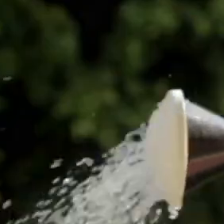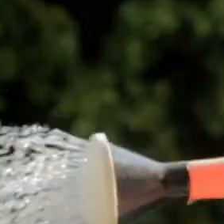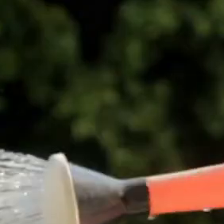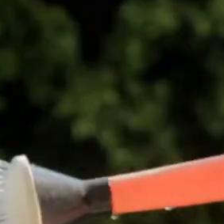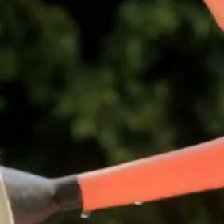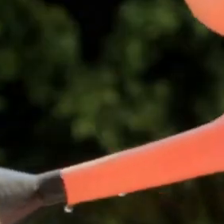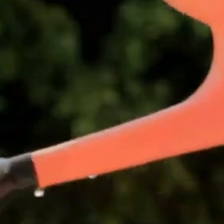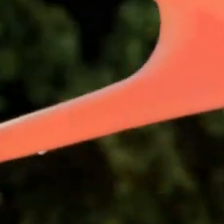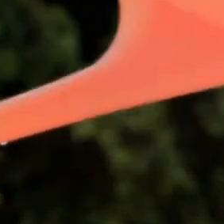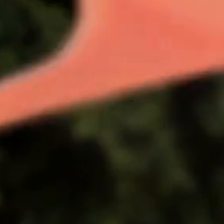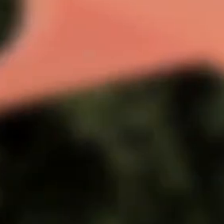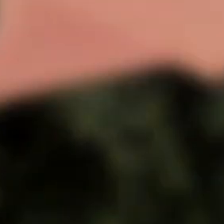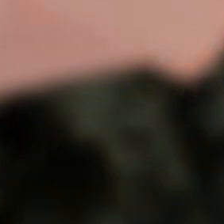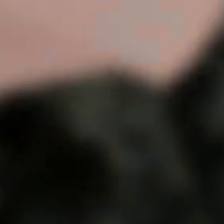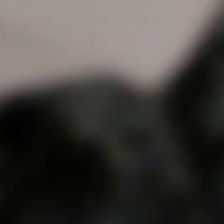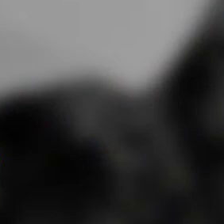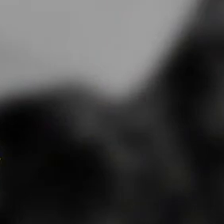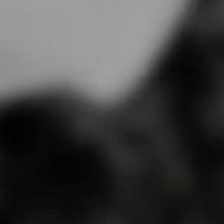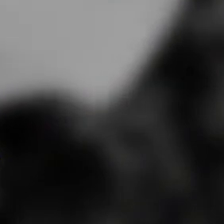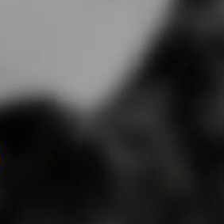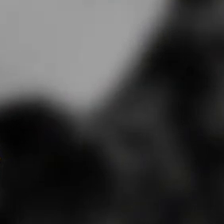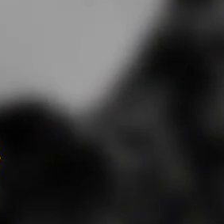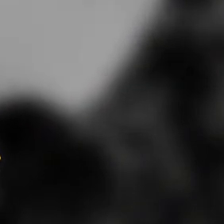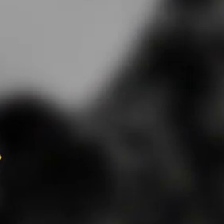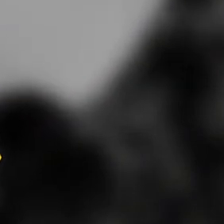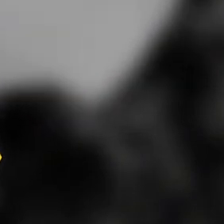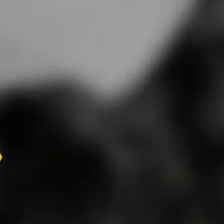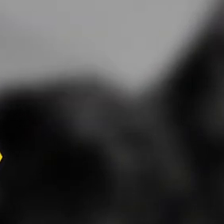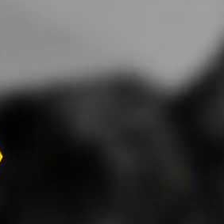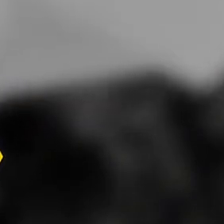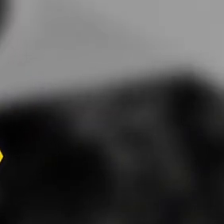use para regar plantas.